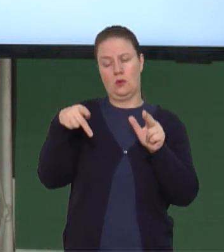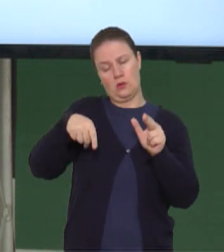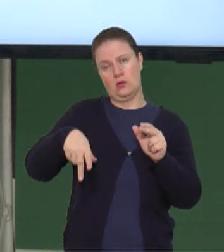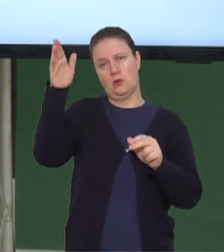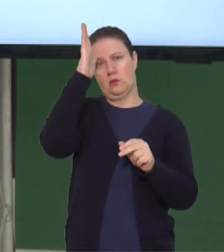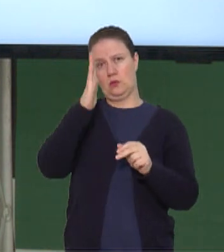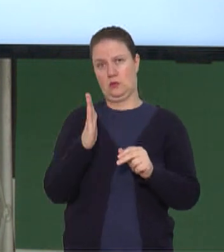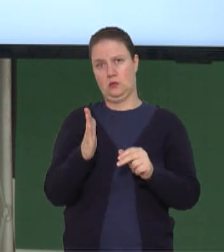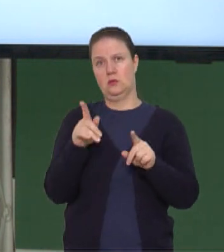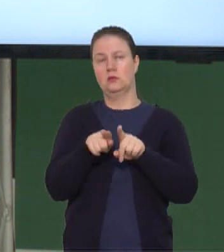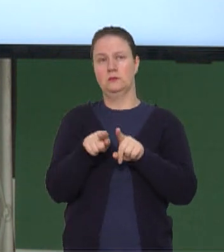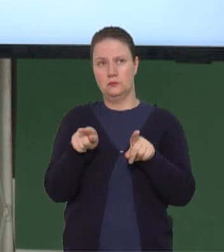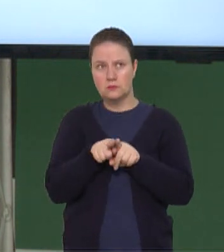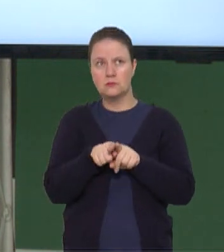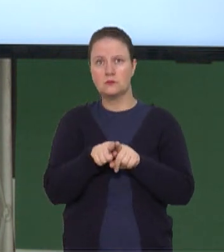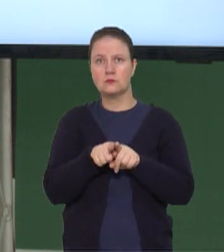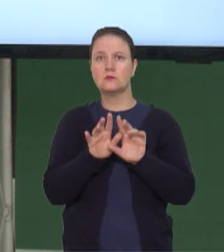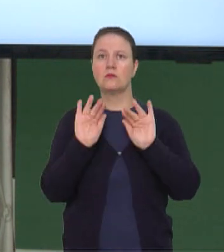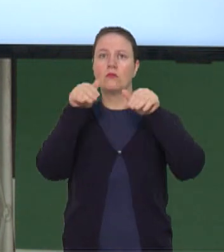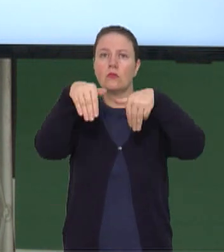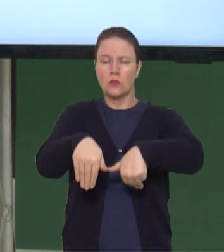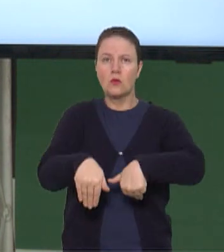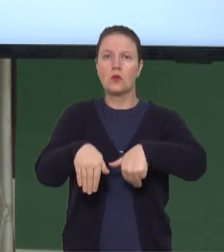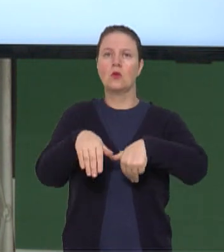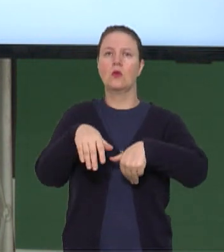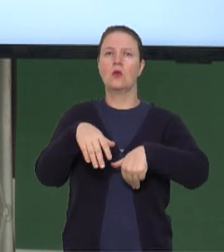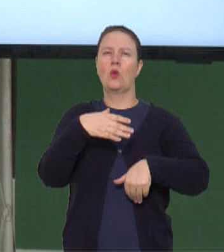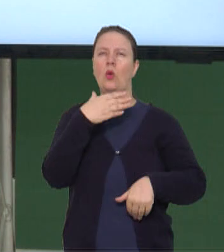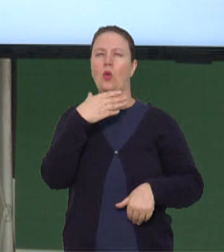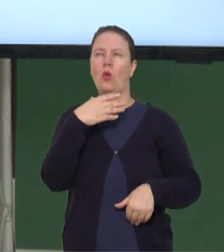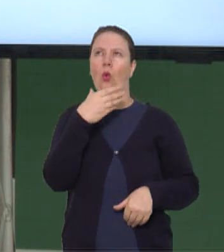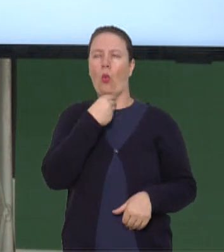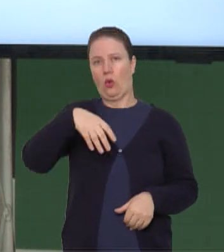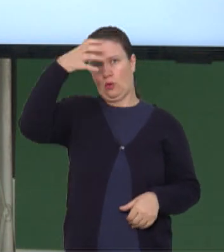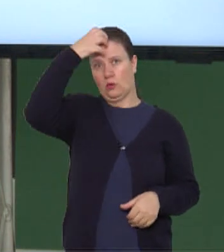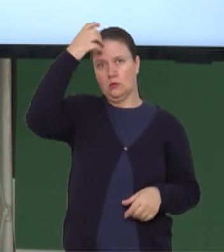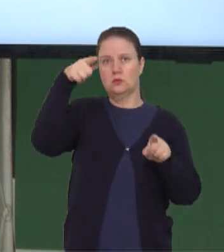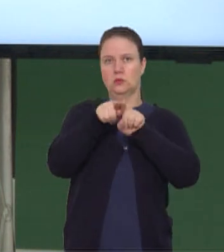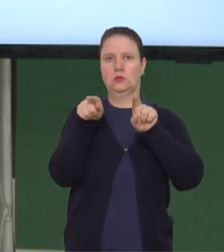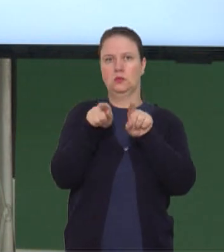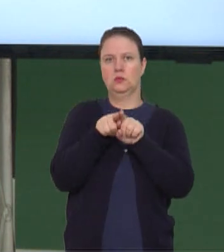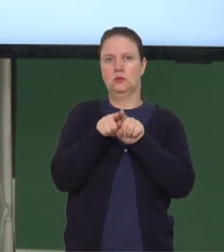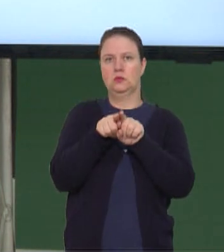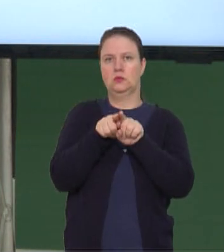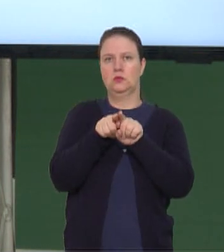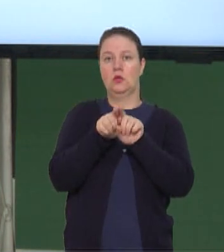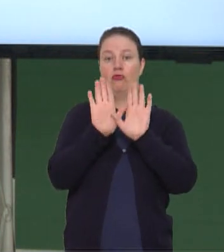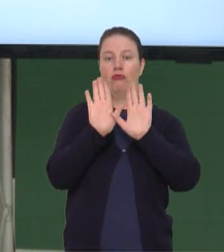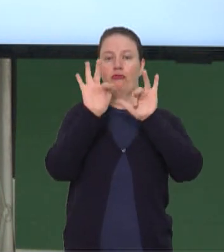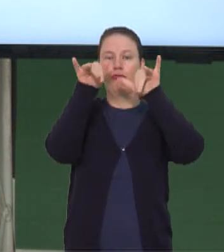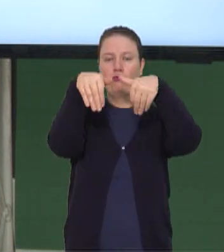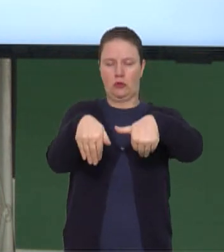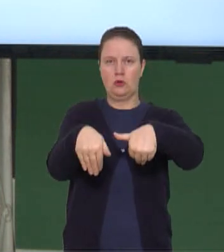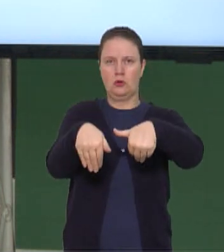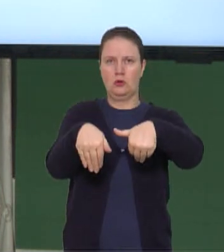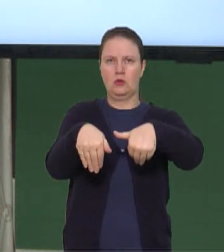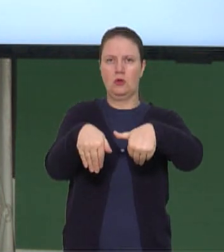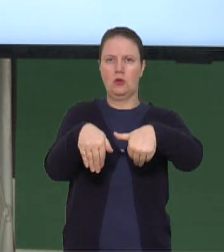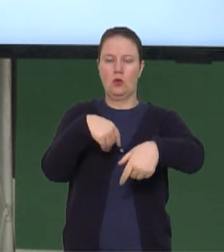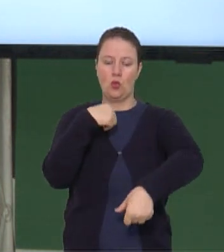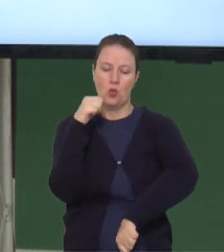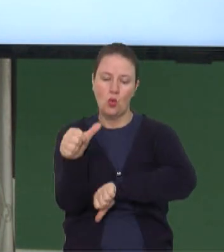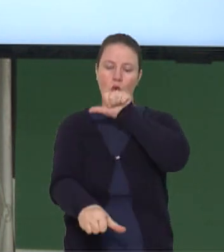fim da monarquia, né, do reinado, do segundo reinado em 1889, a gente vai ter o fim daquela Constituição, uma elaboração de uma